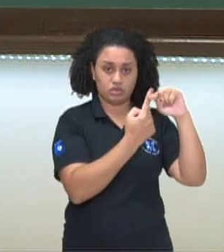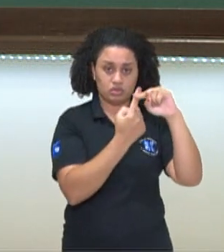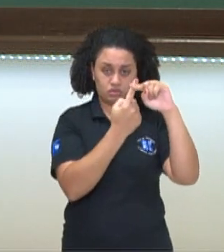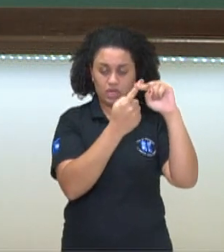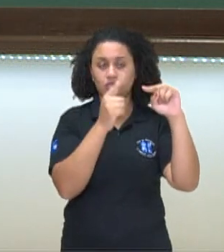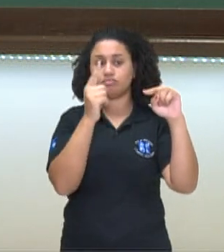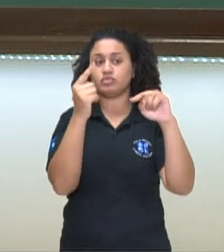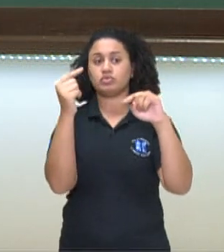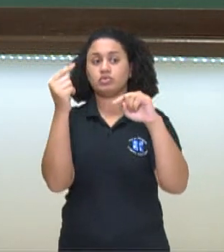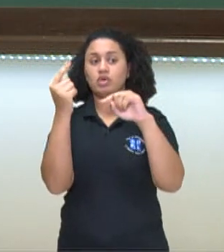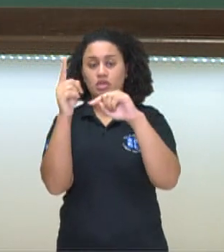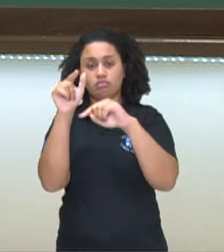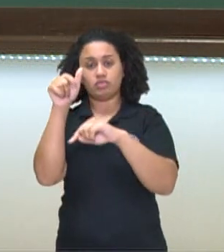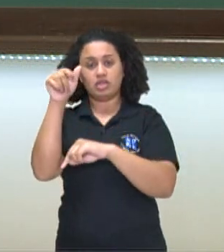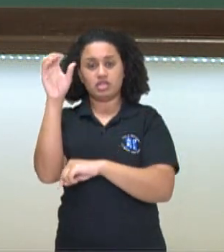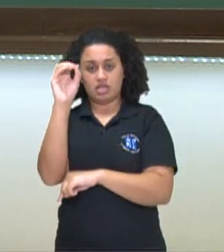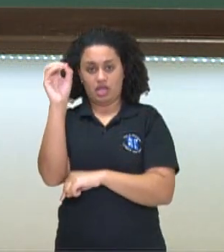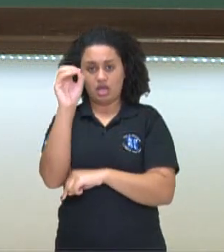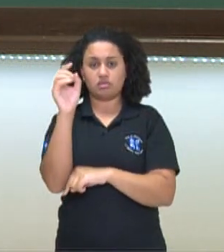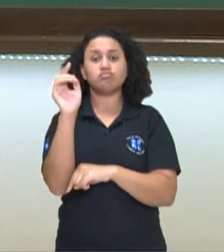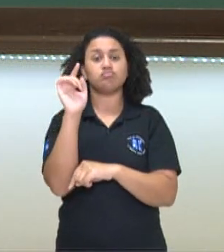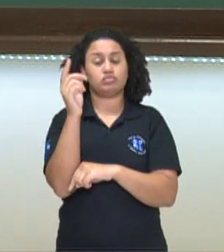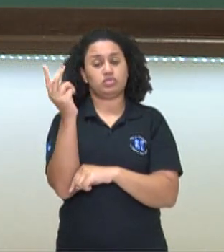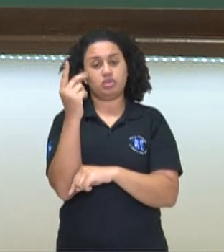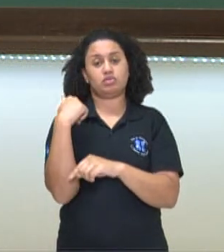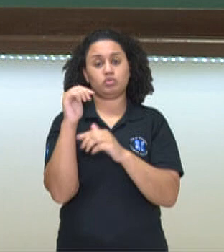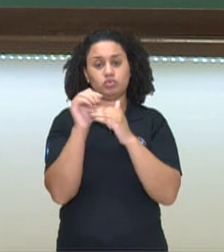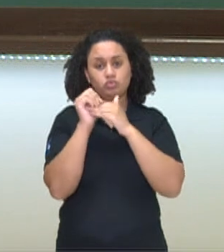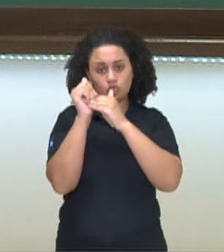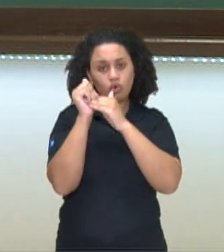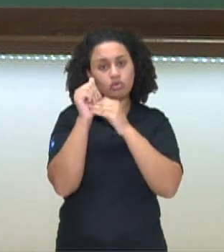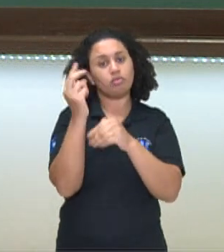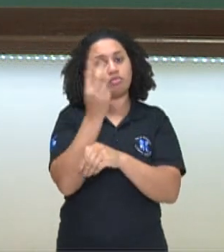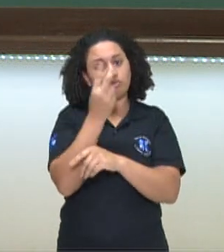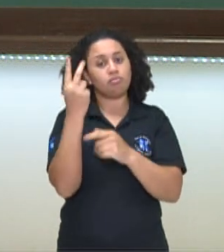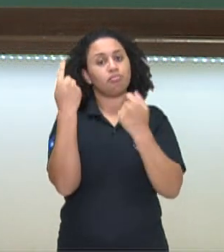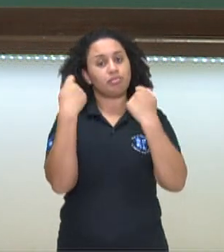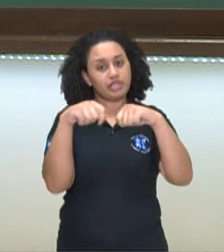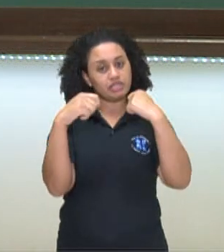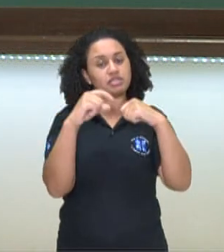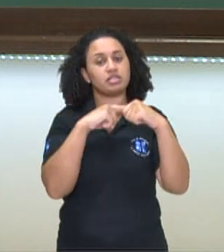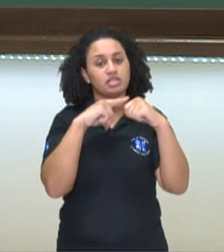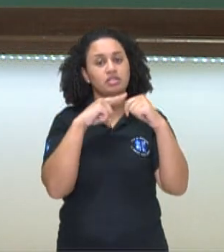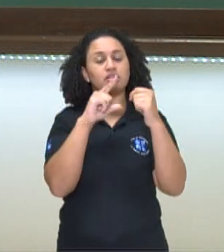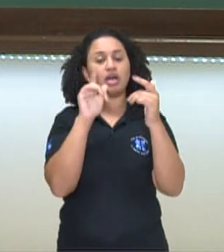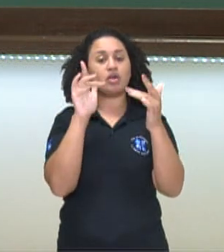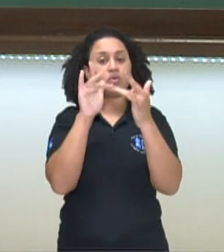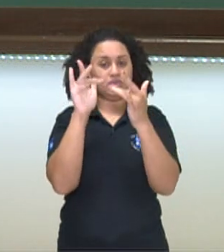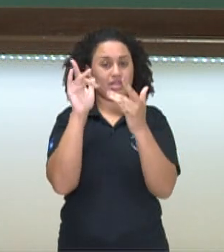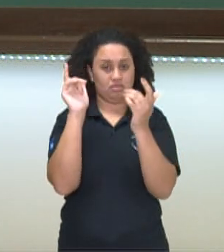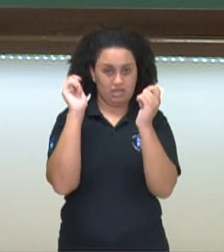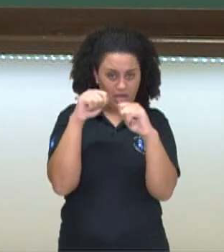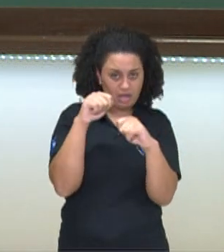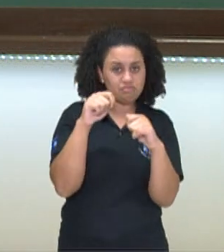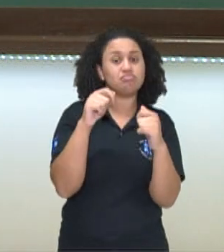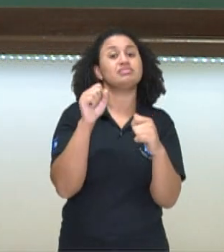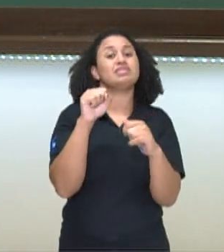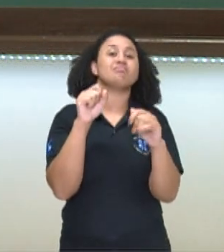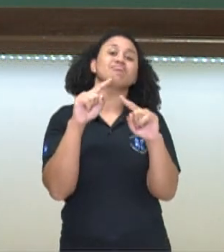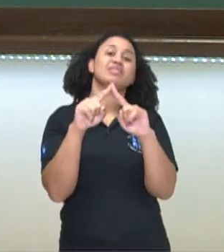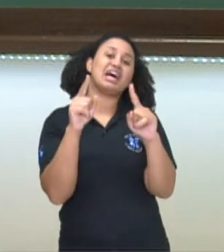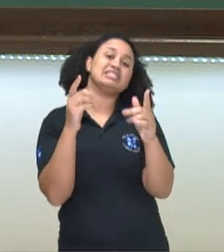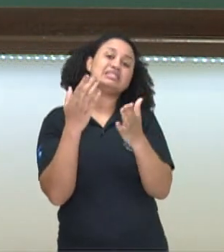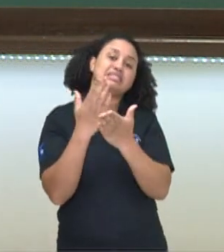não vai esquecer, tá? Se os corpos não forem condutores, a eletrização por contato pode ocorrer? Pode, mas